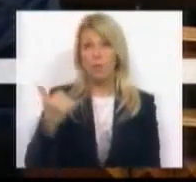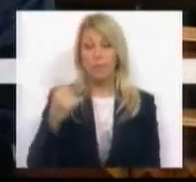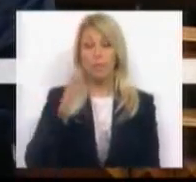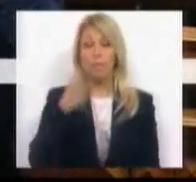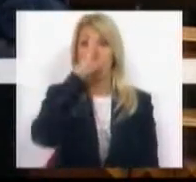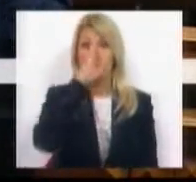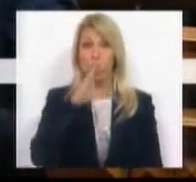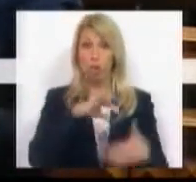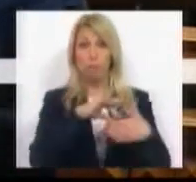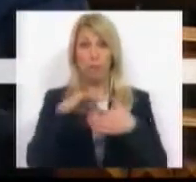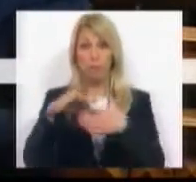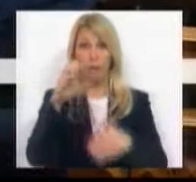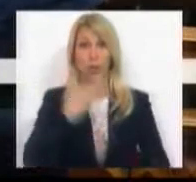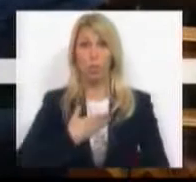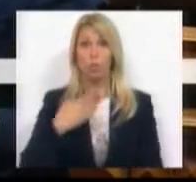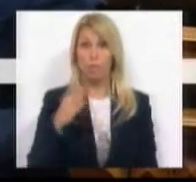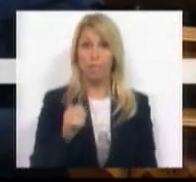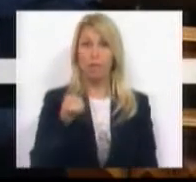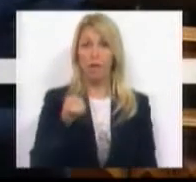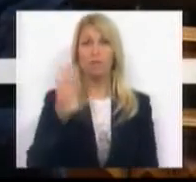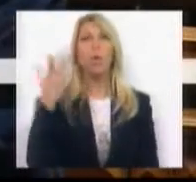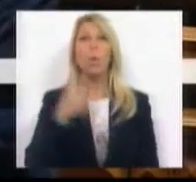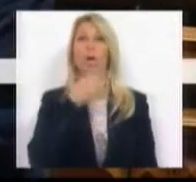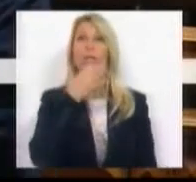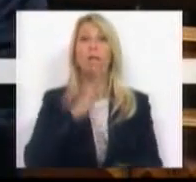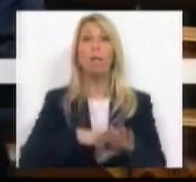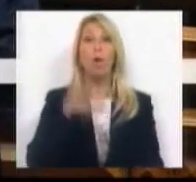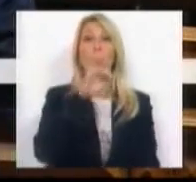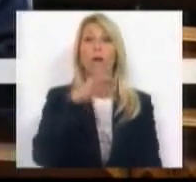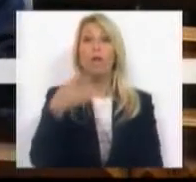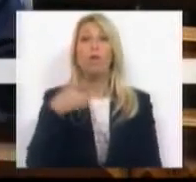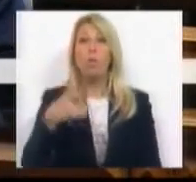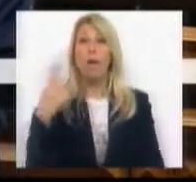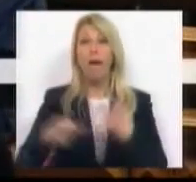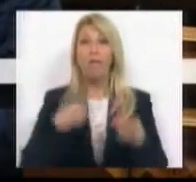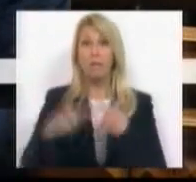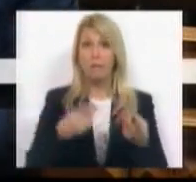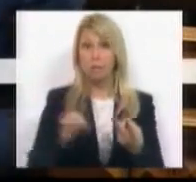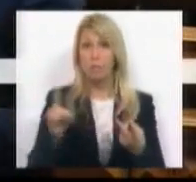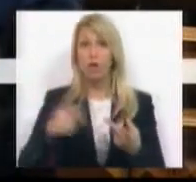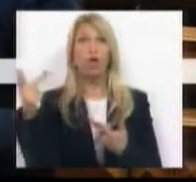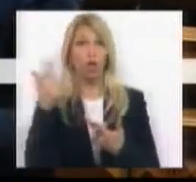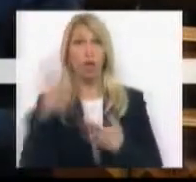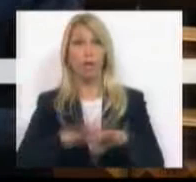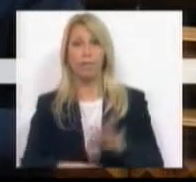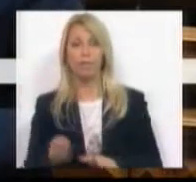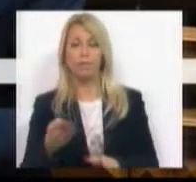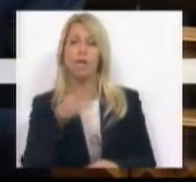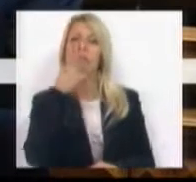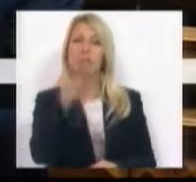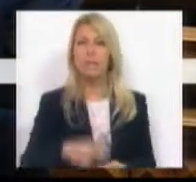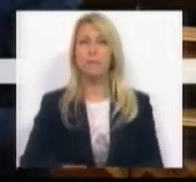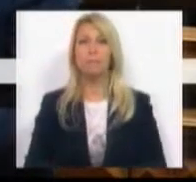CDS, quando falava durante a 8ª e 9ª avaliação da Troika, disse o seguinte,